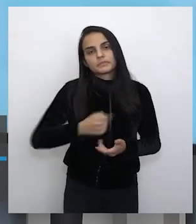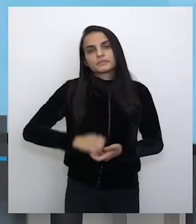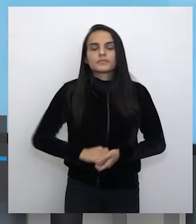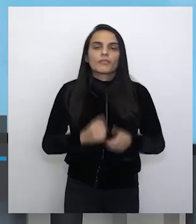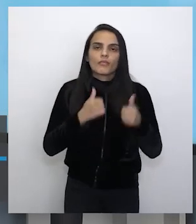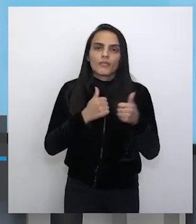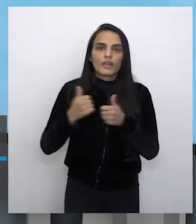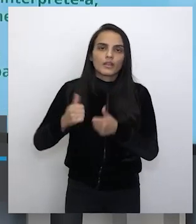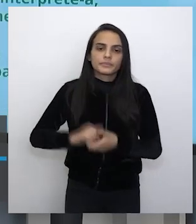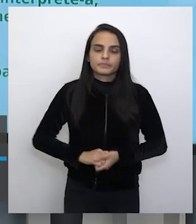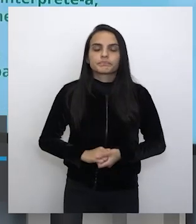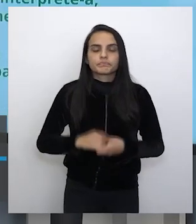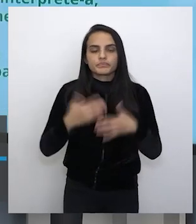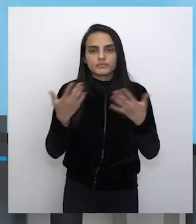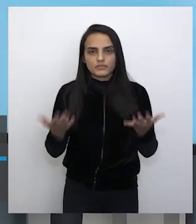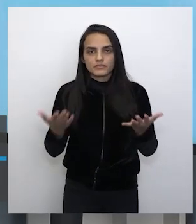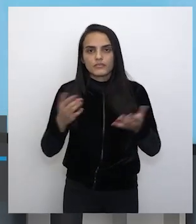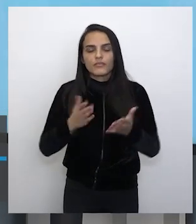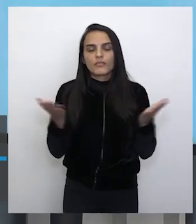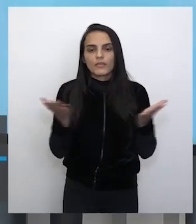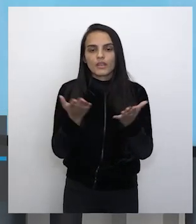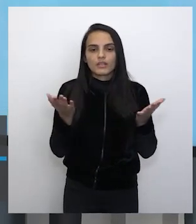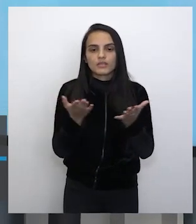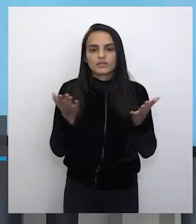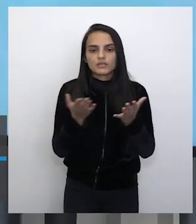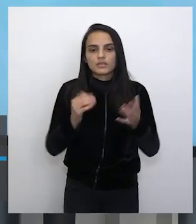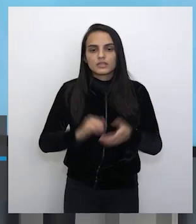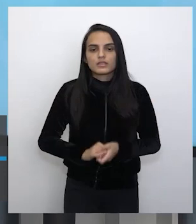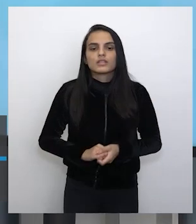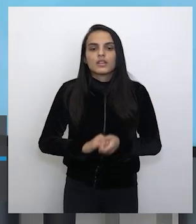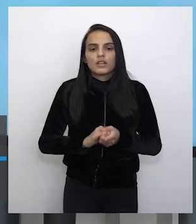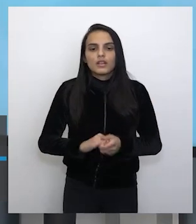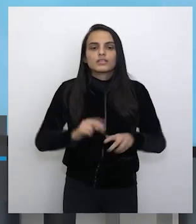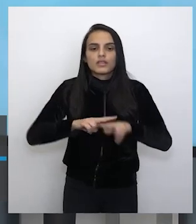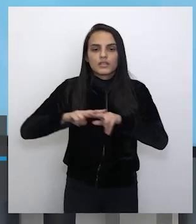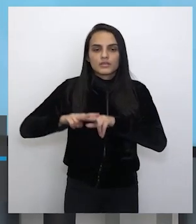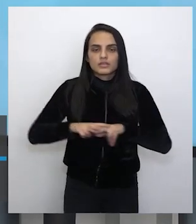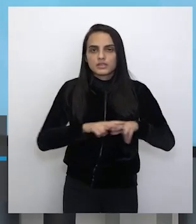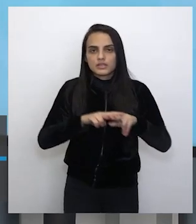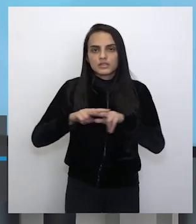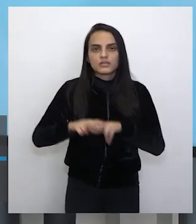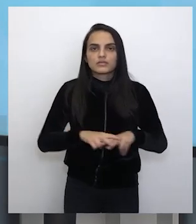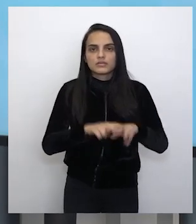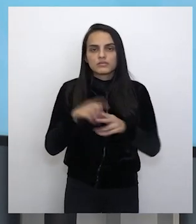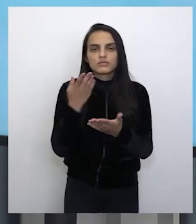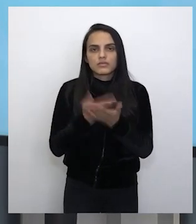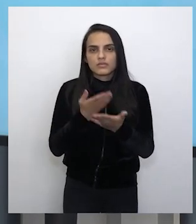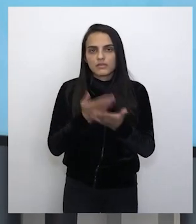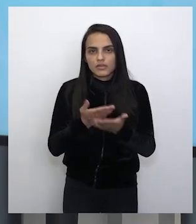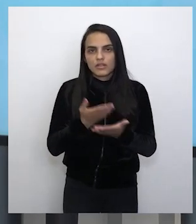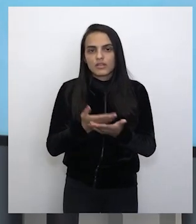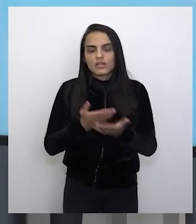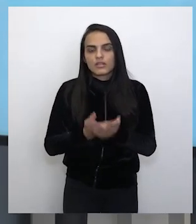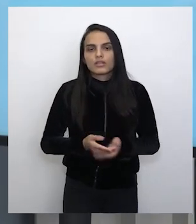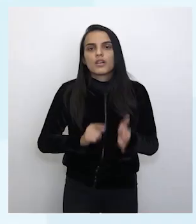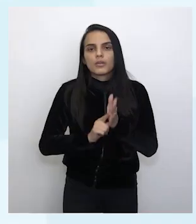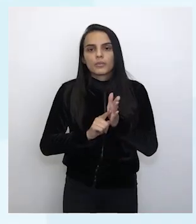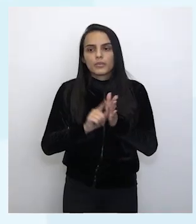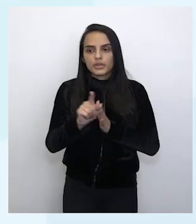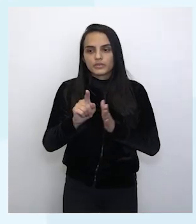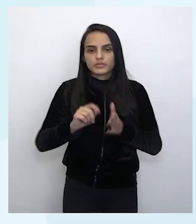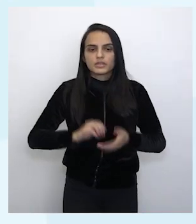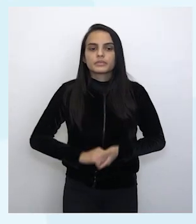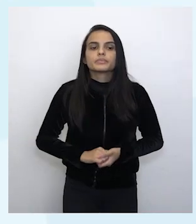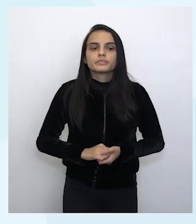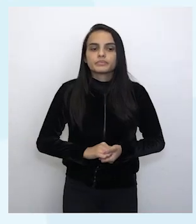Tá? Então, gente, agora vamos chegar para o momento de revisão, né, da nossa aula e um desafiozinho, tá bom?